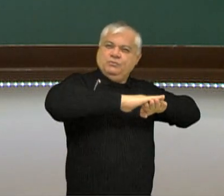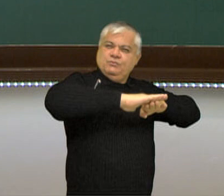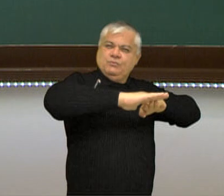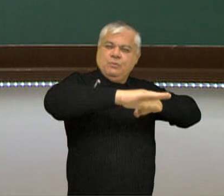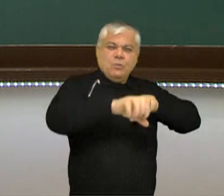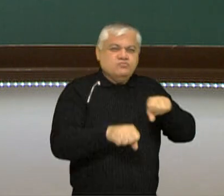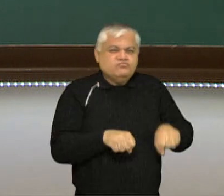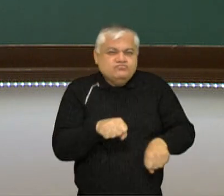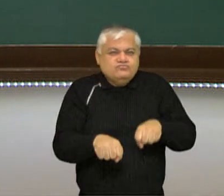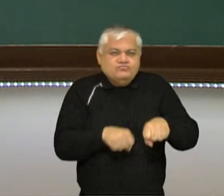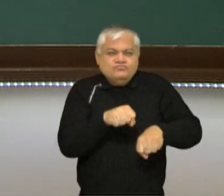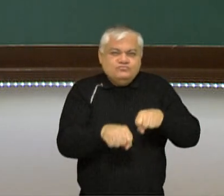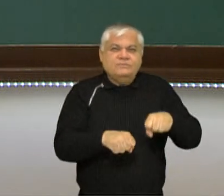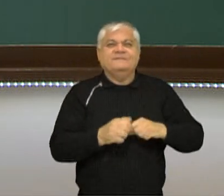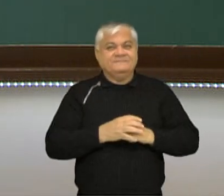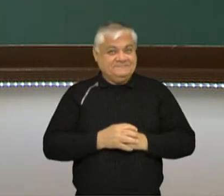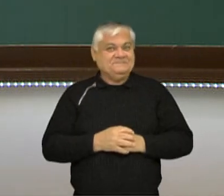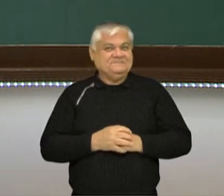de estrada, ok?